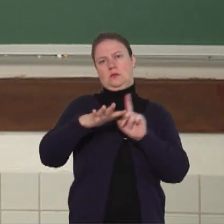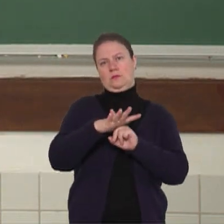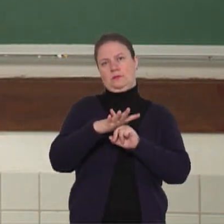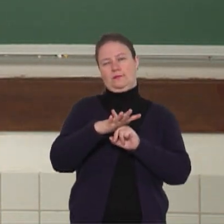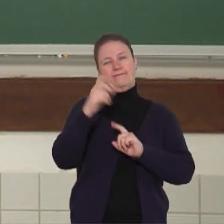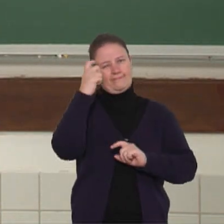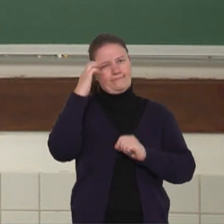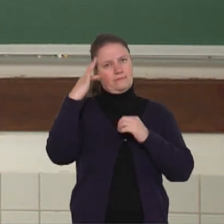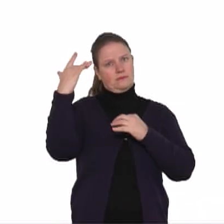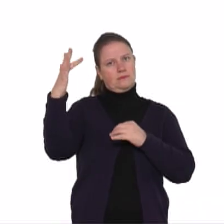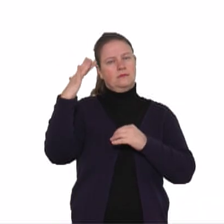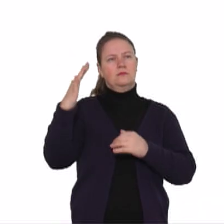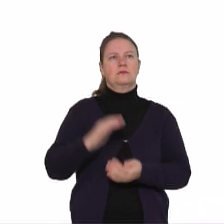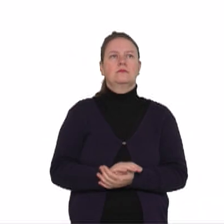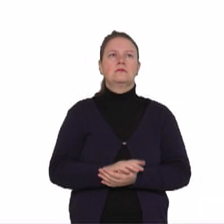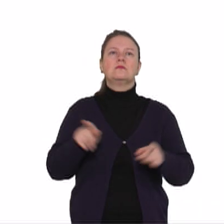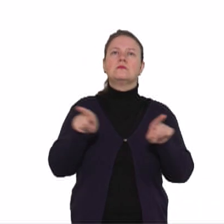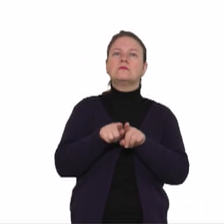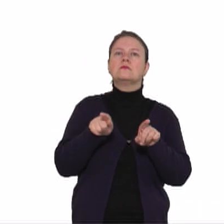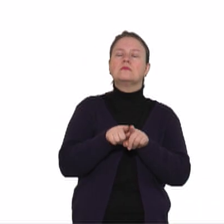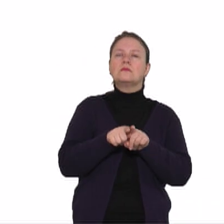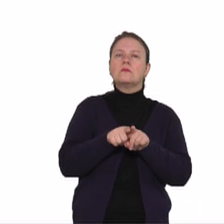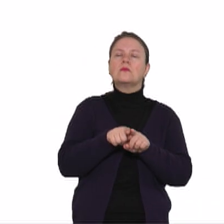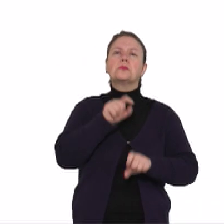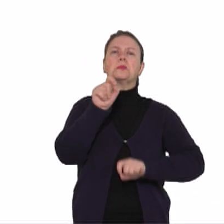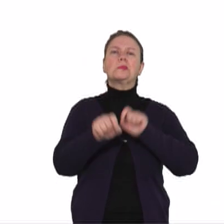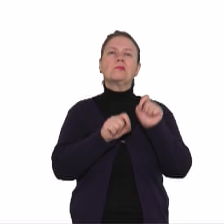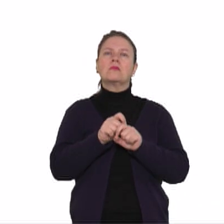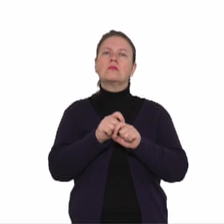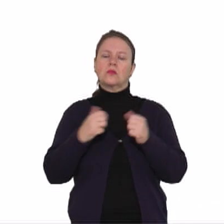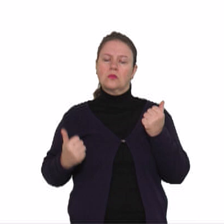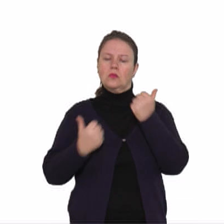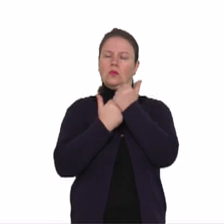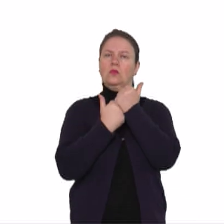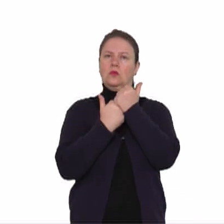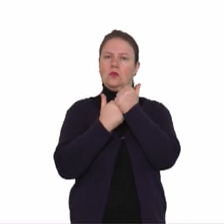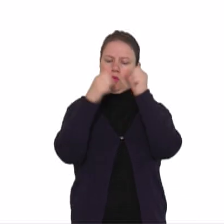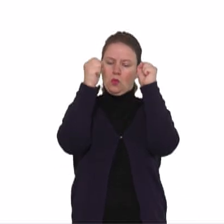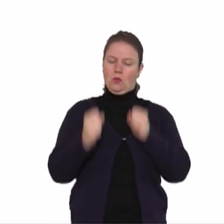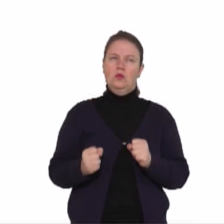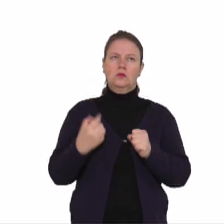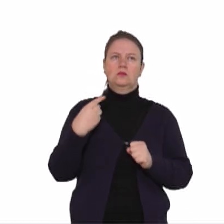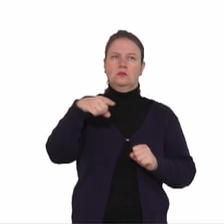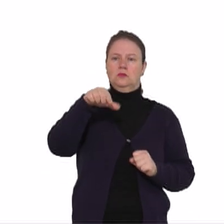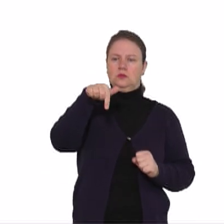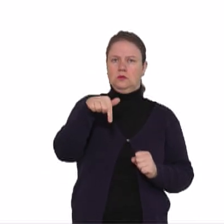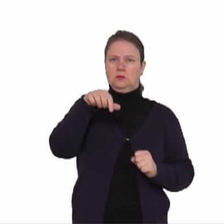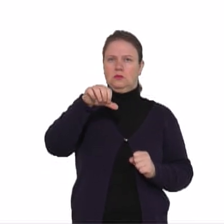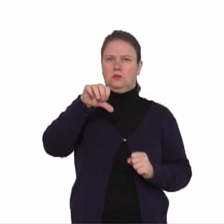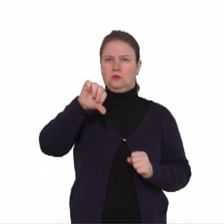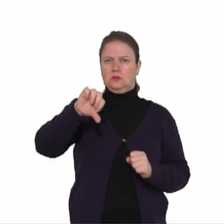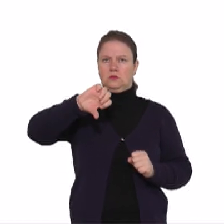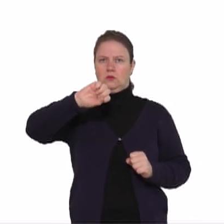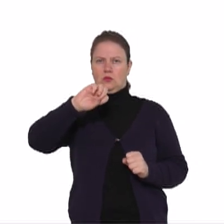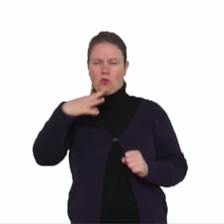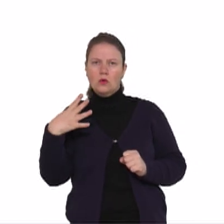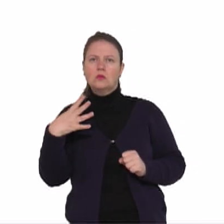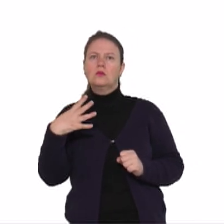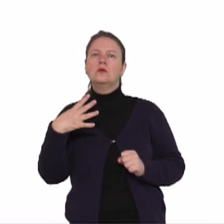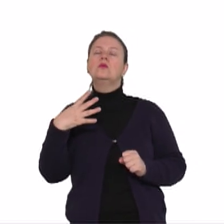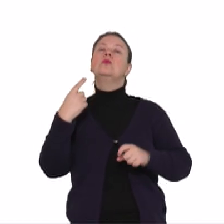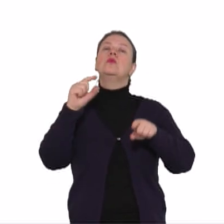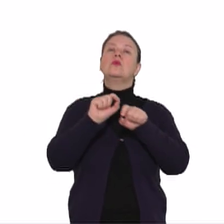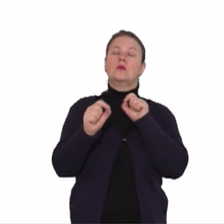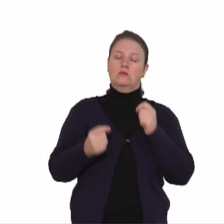que ir pensando. Aqui, a conspiração dos iguais. Ao assumir o poder em 1794, o novo governo liberou o preço dos